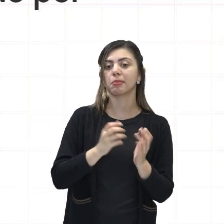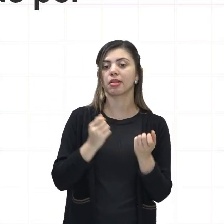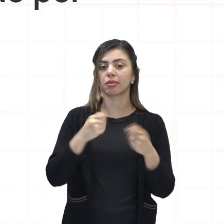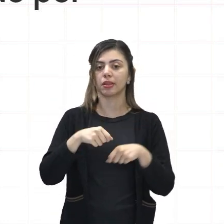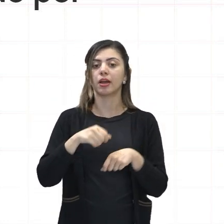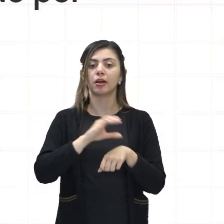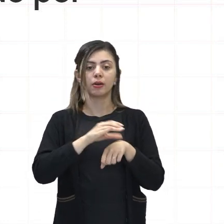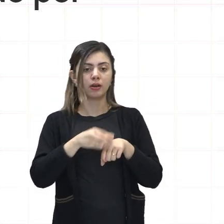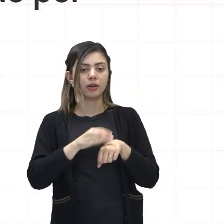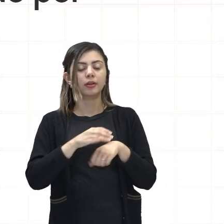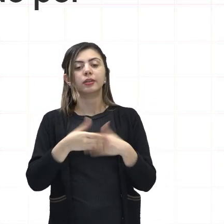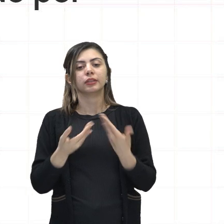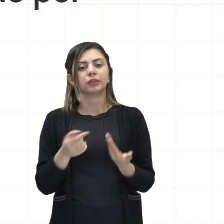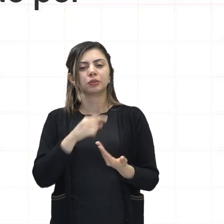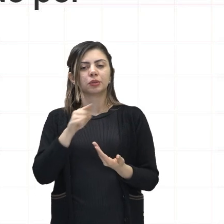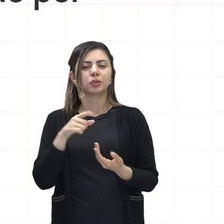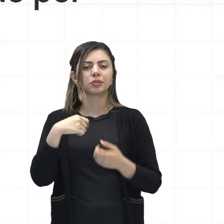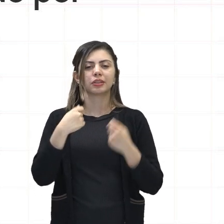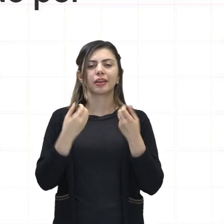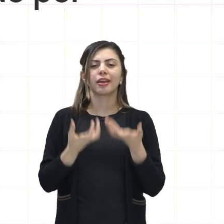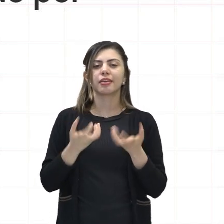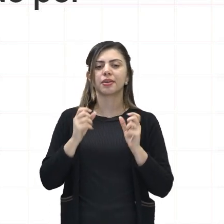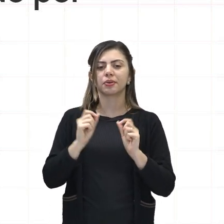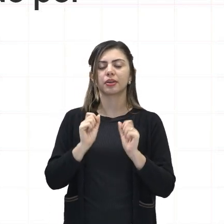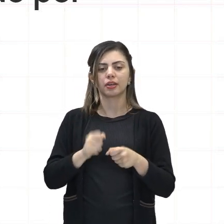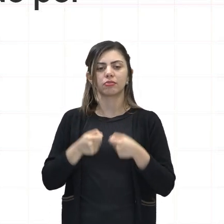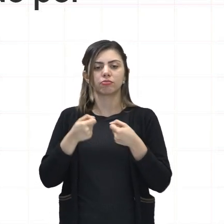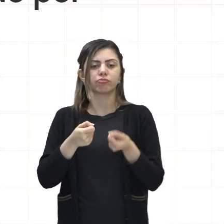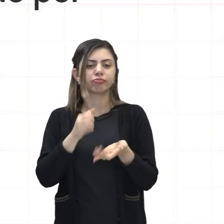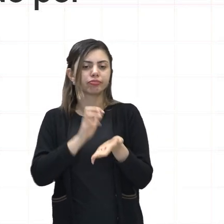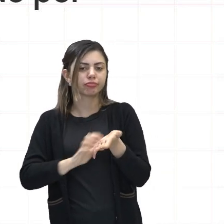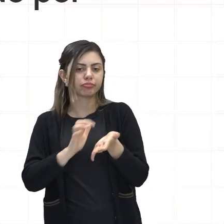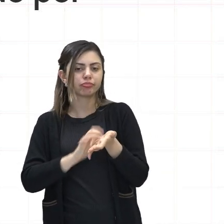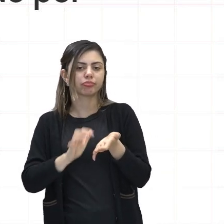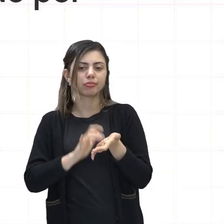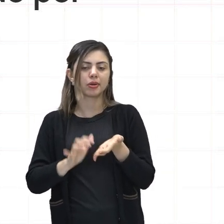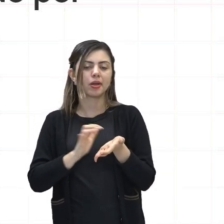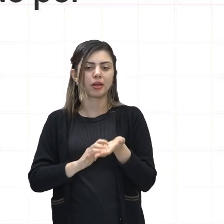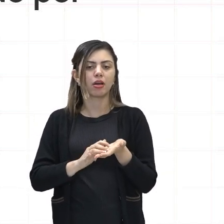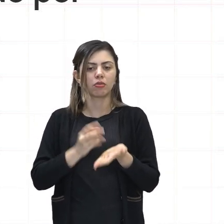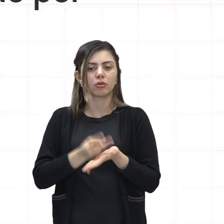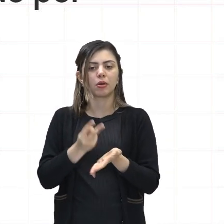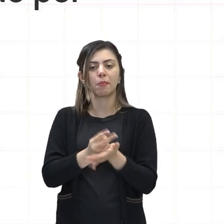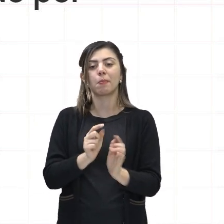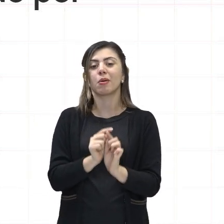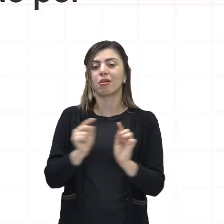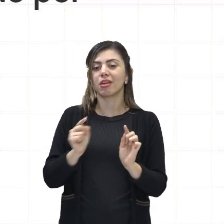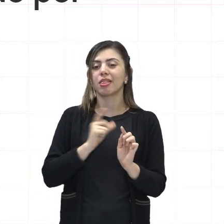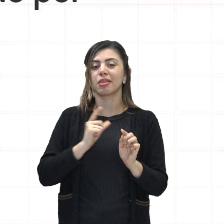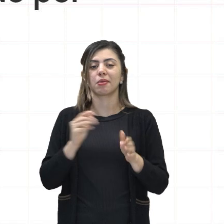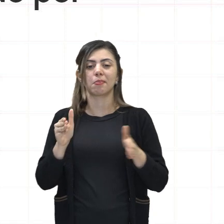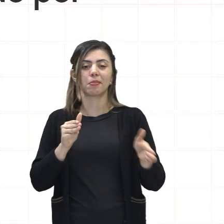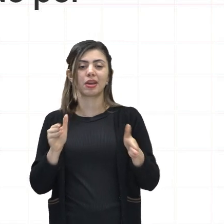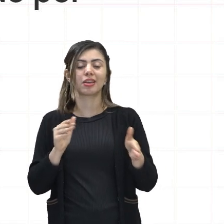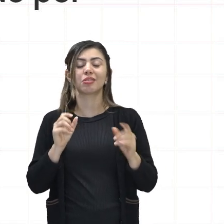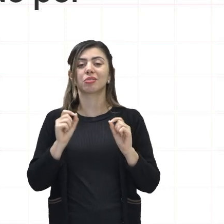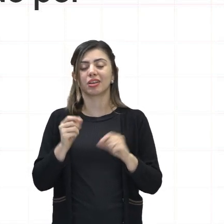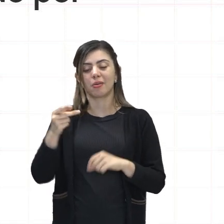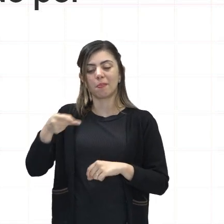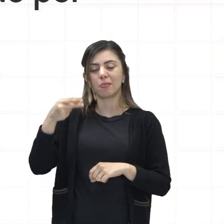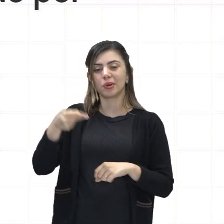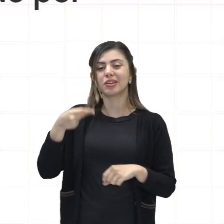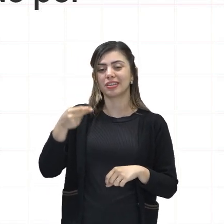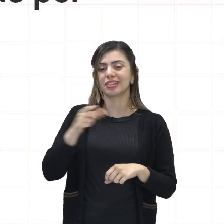dos esforços para criar uma estrutura administrativa estável, o período foi marcado por instabilidade política,